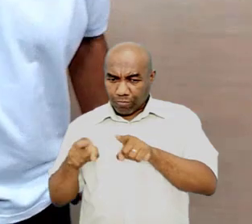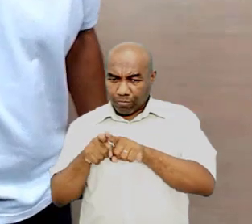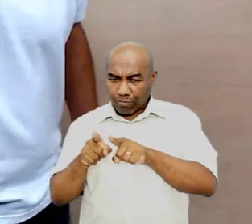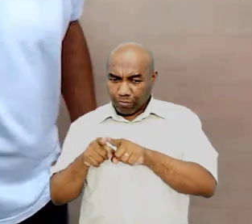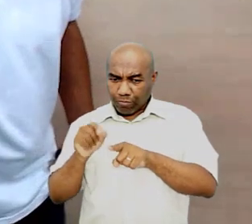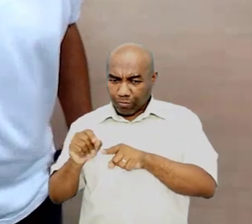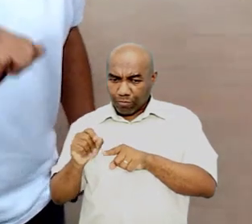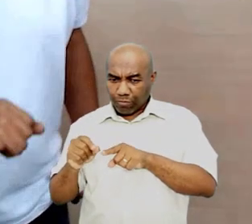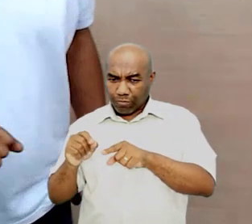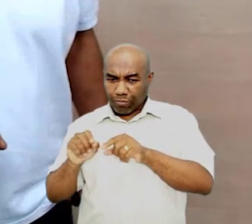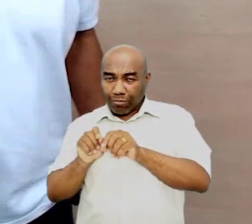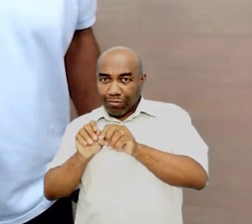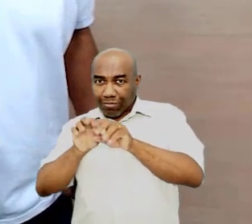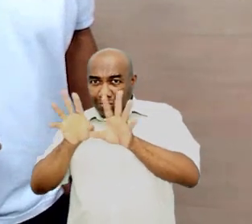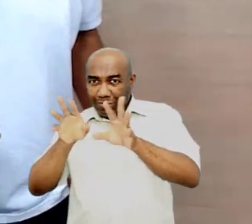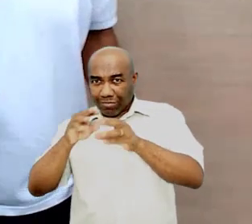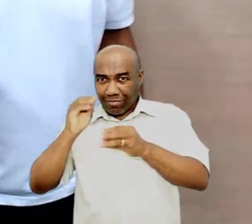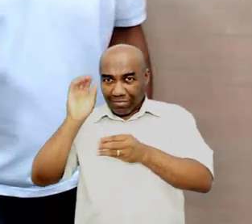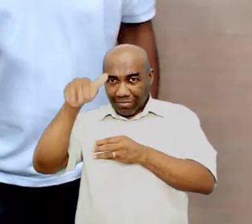geneticamente essa proteína.